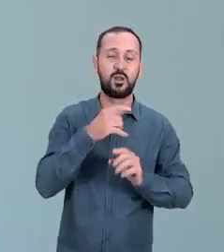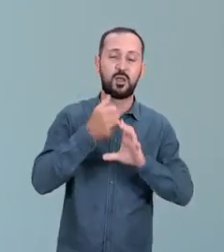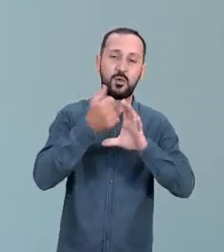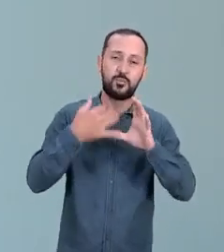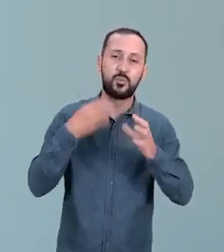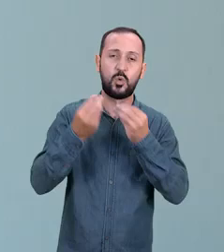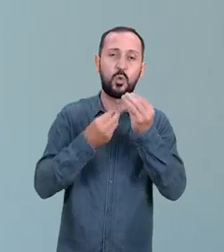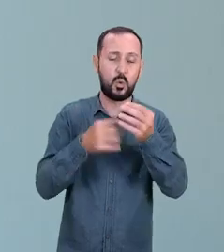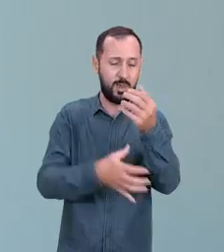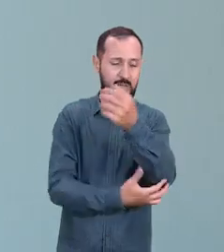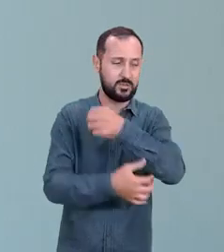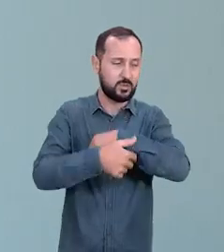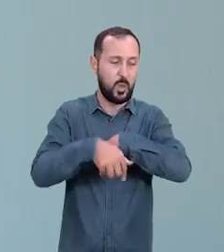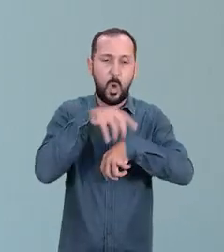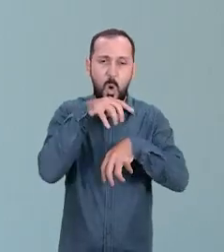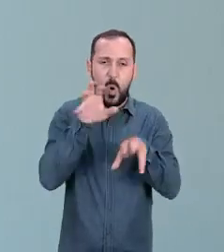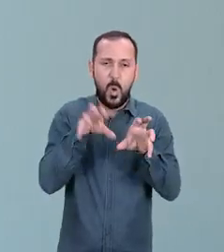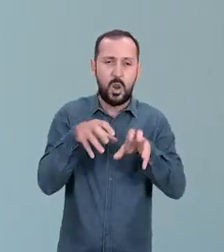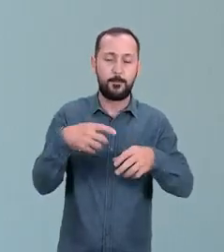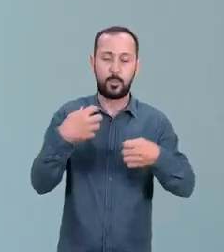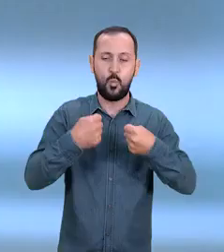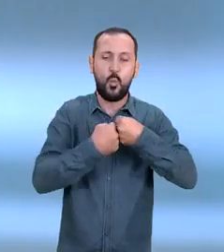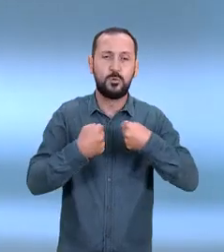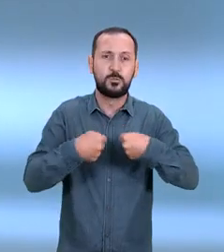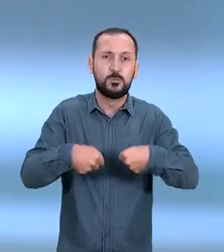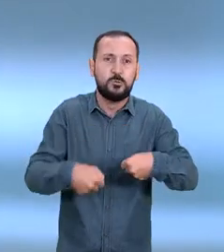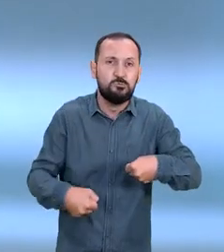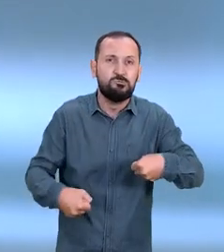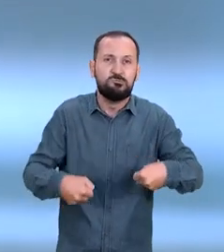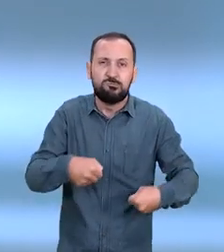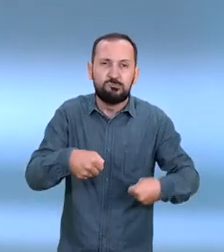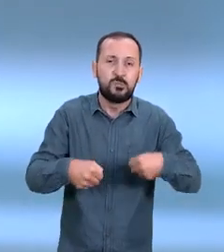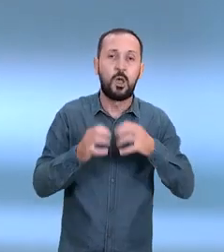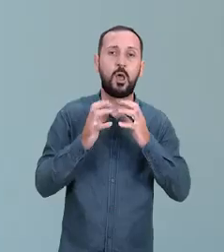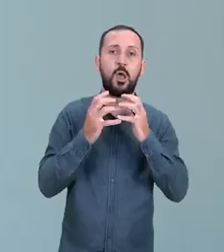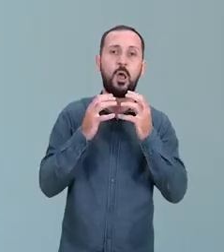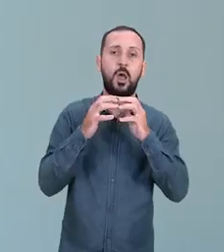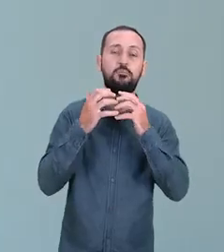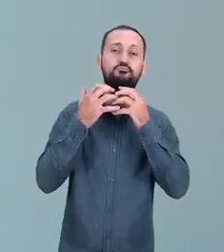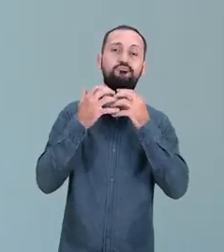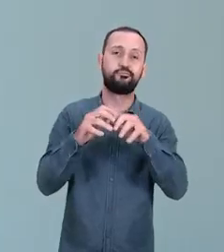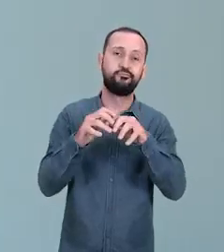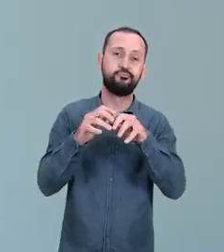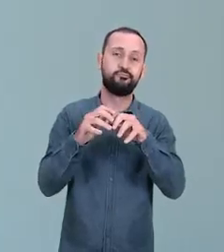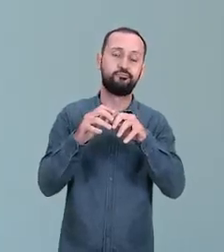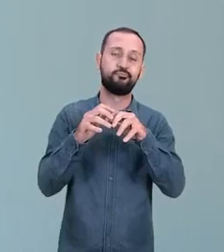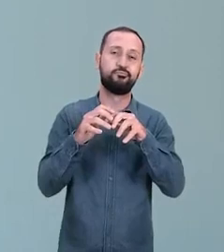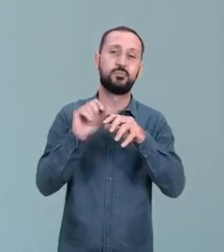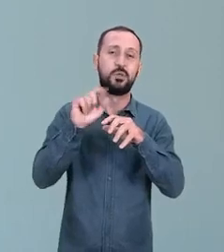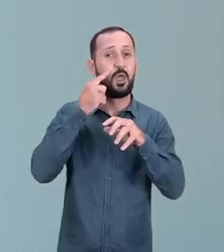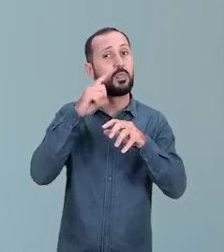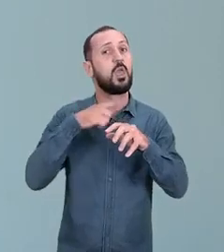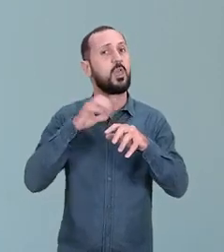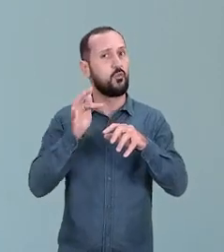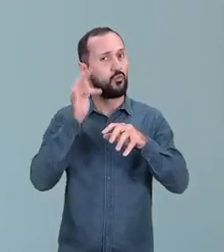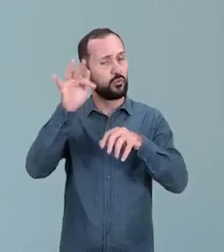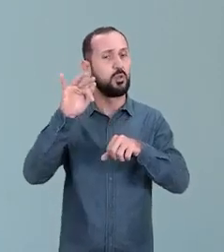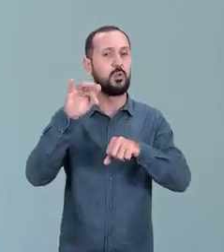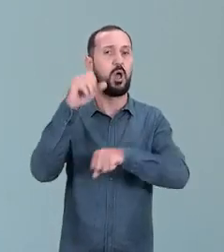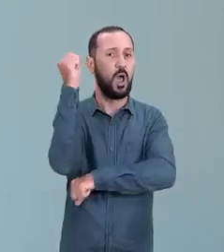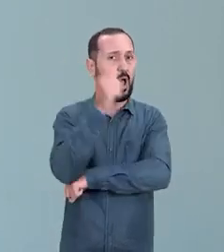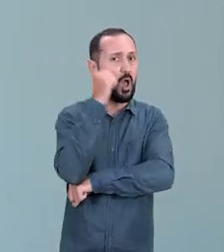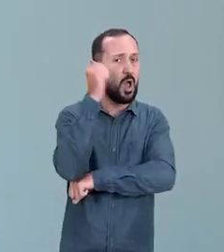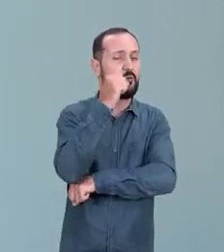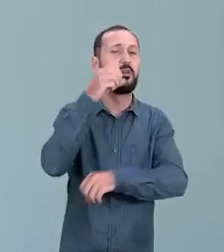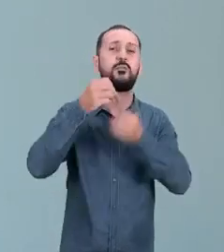como contratura de articulações, rigidez de músculo, paralisia cerebral. E são todas condições que acarretam agravos dessas